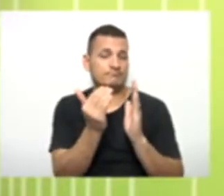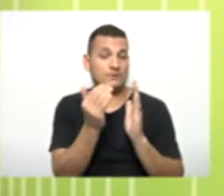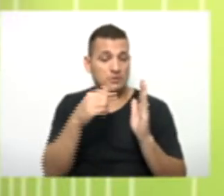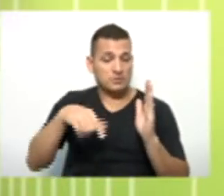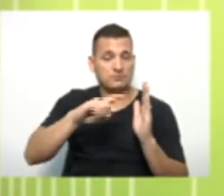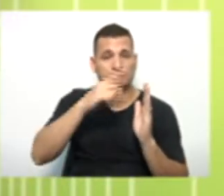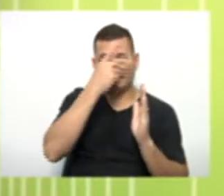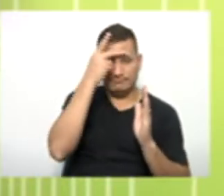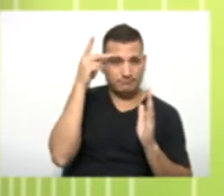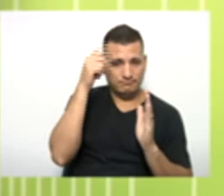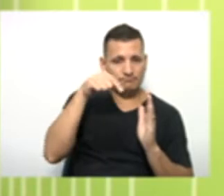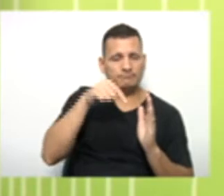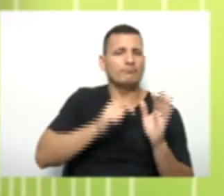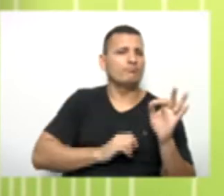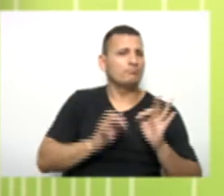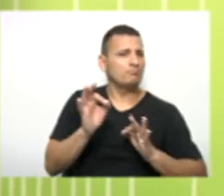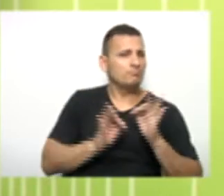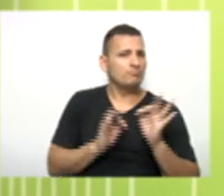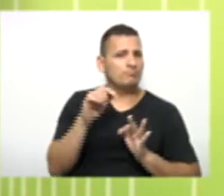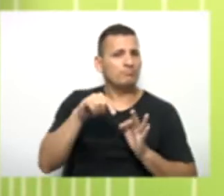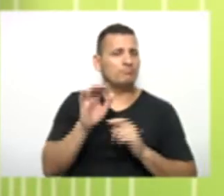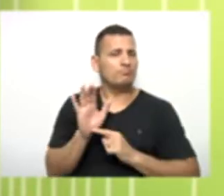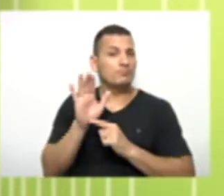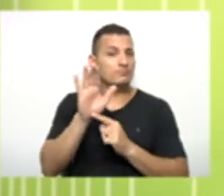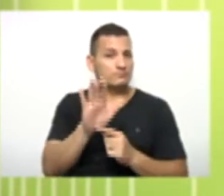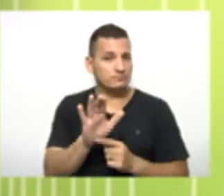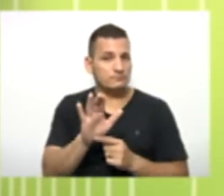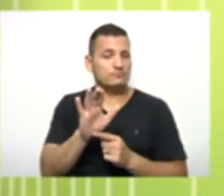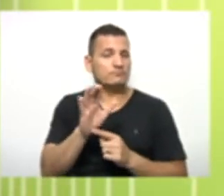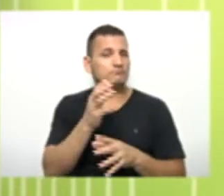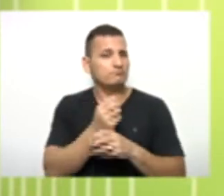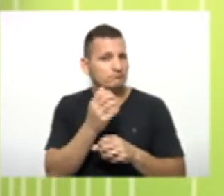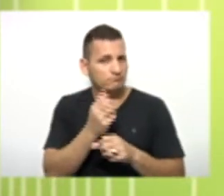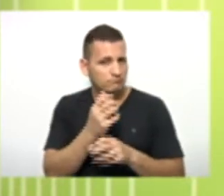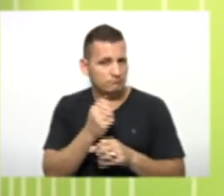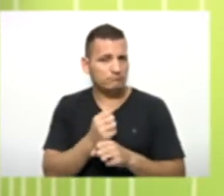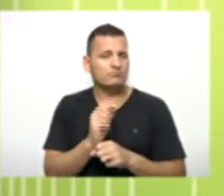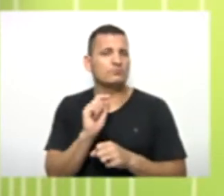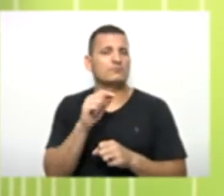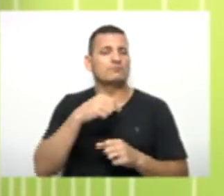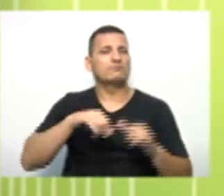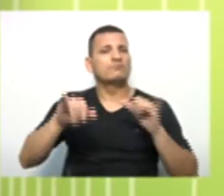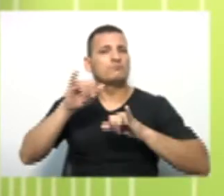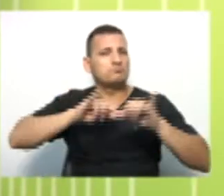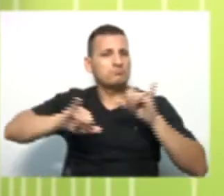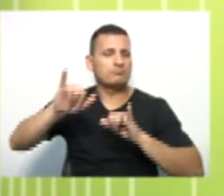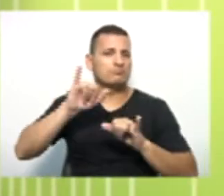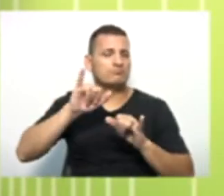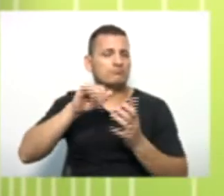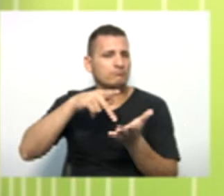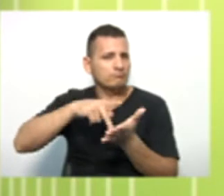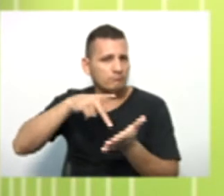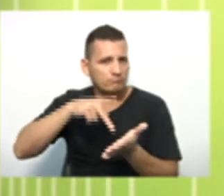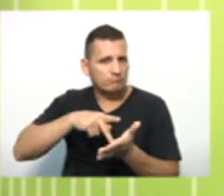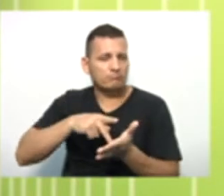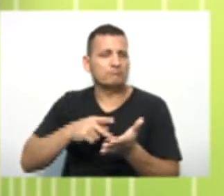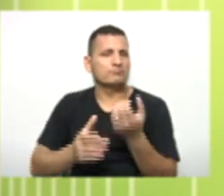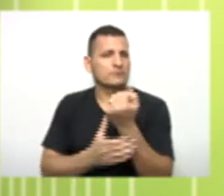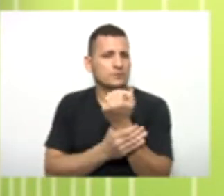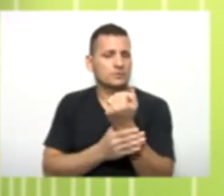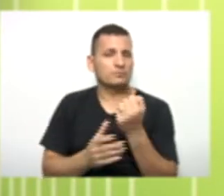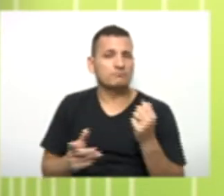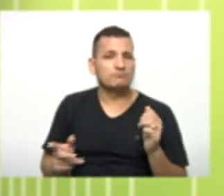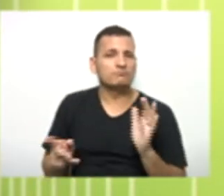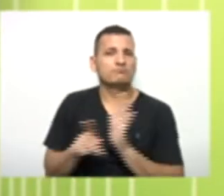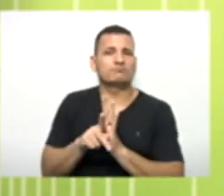vão elaborar essas demonstrações contábeis, buscando assim gerar informações consistentes para os seus